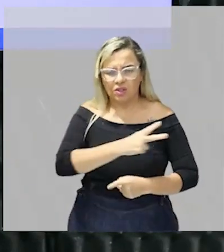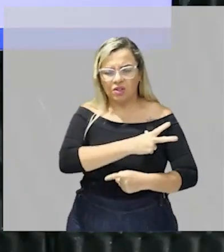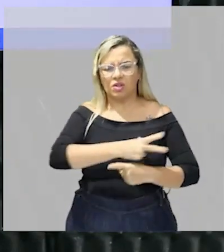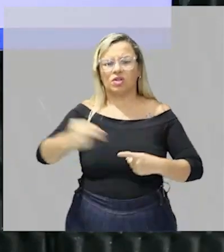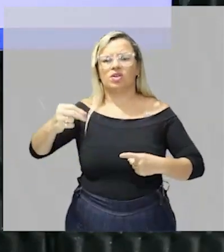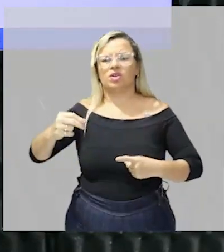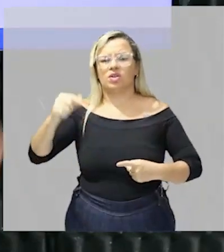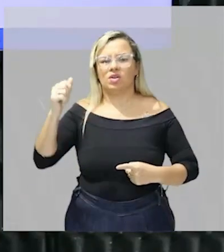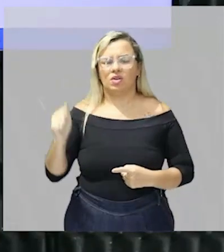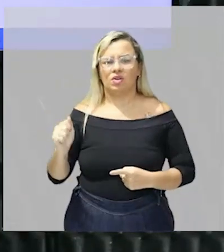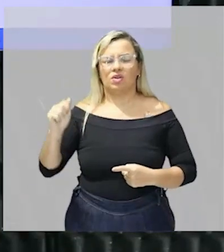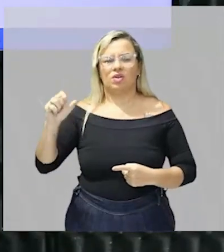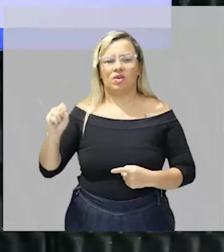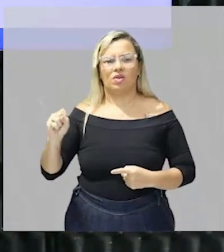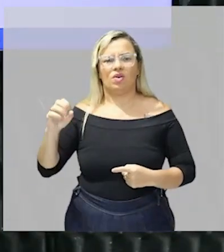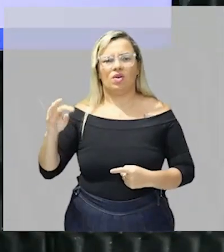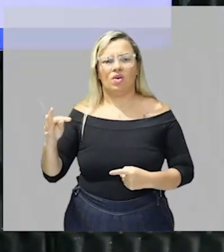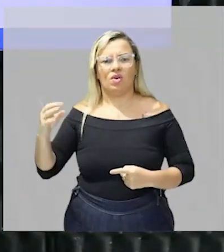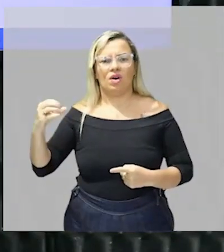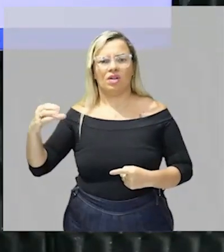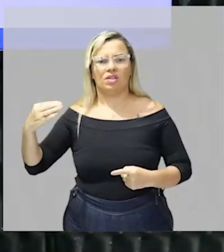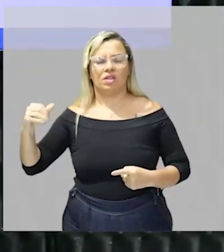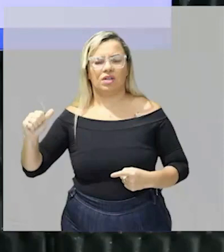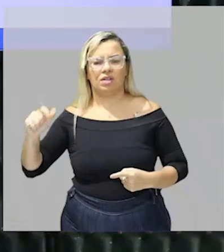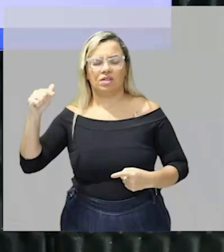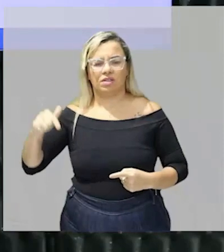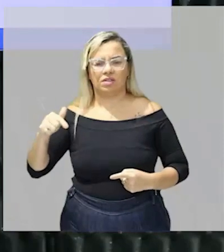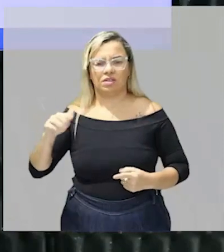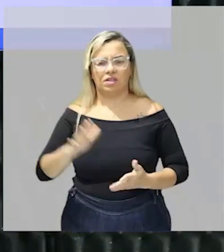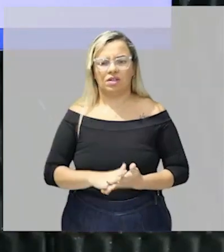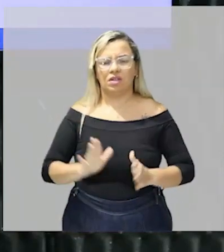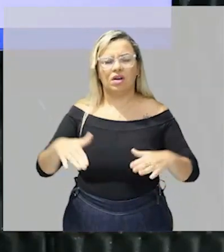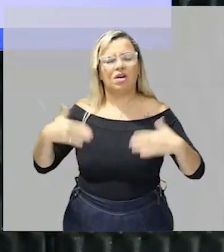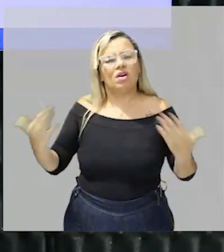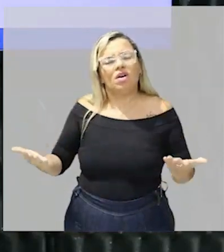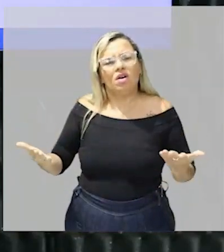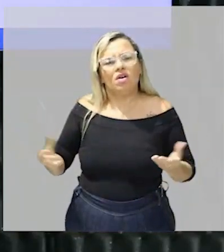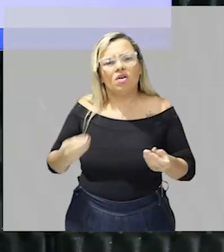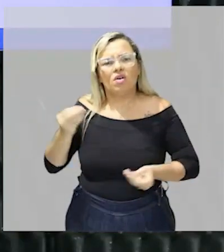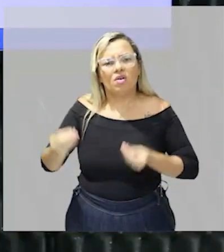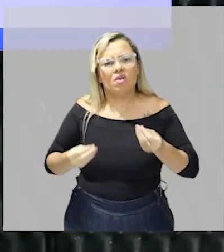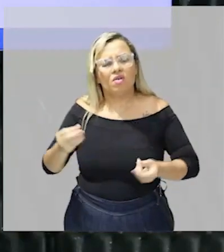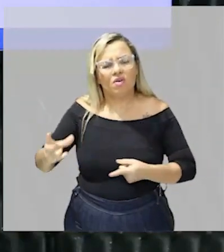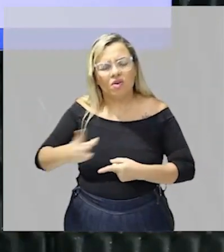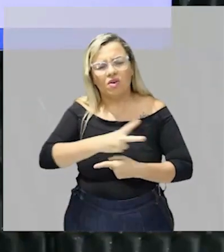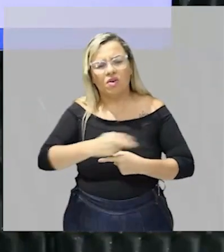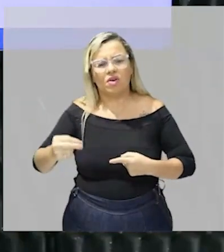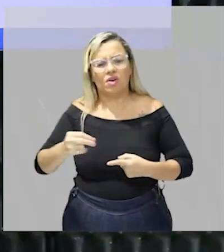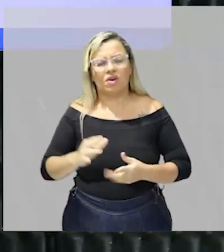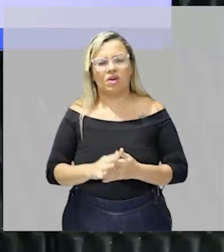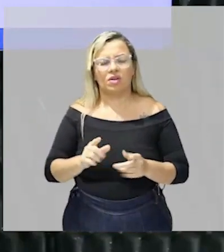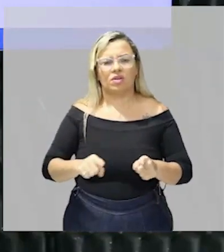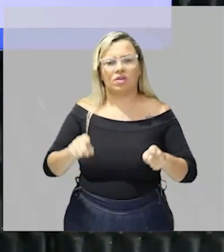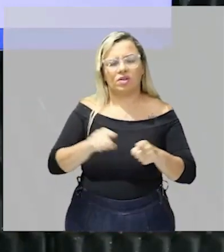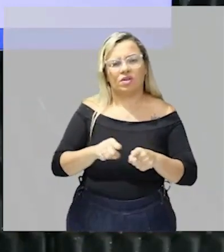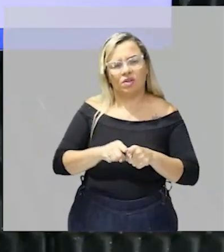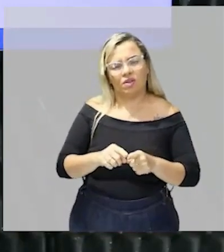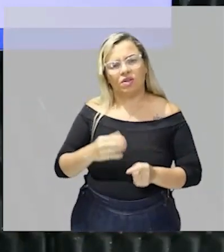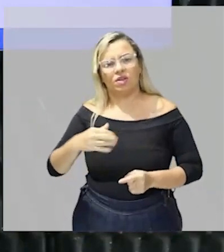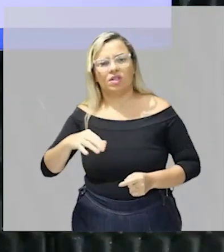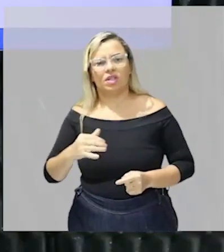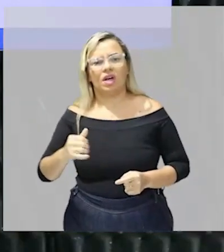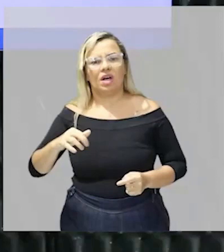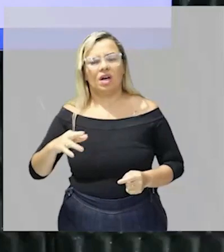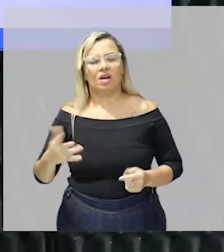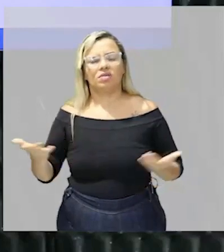Cortés, que foi o responsável pela conquista dos astecas, Pizarro, que foi o responsável pela conquista dos incas?